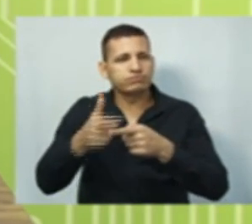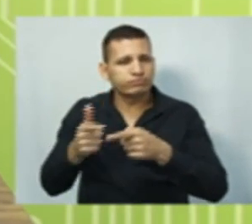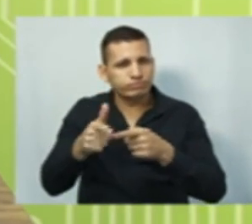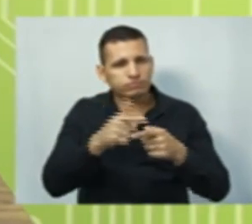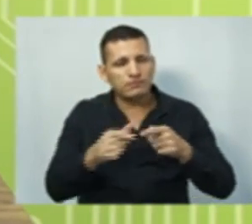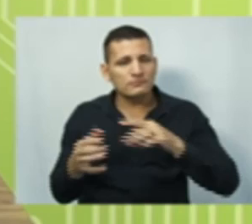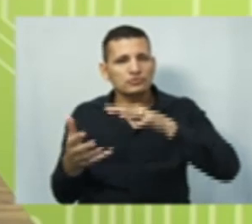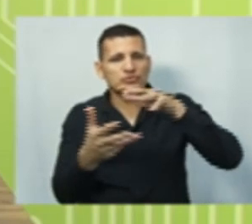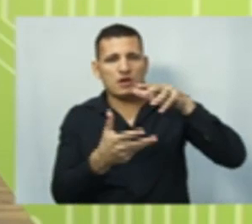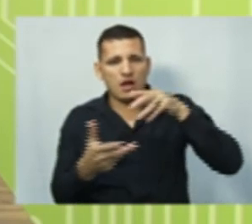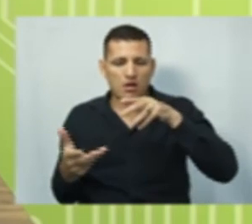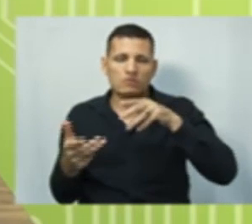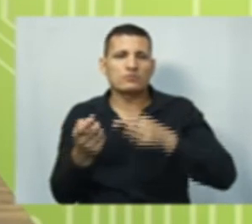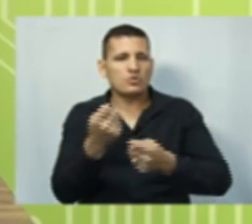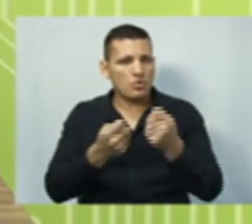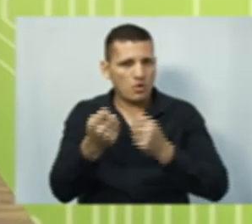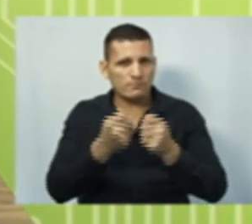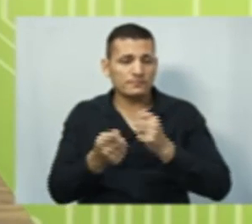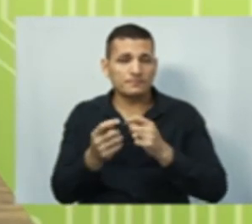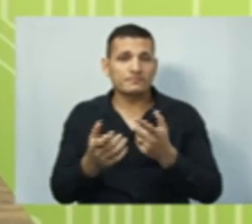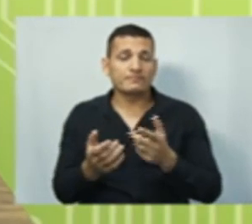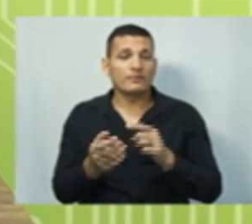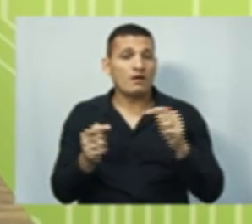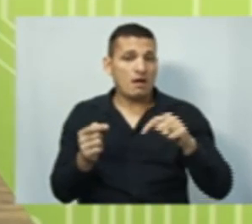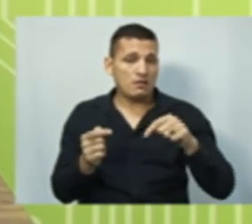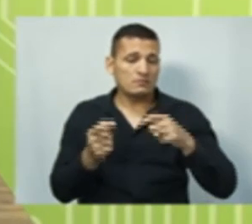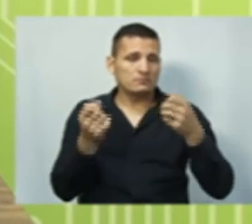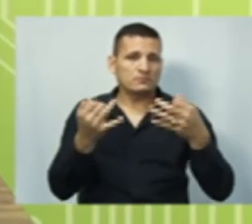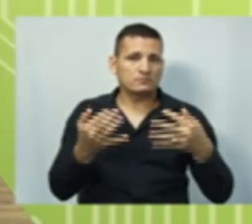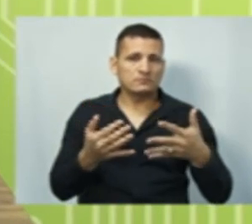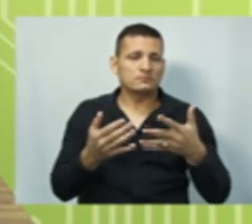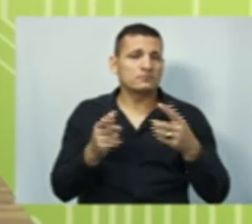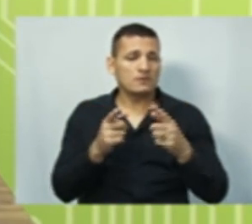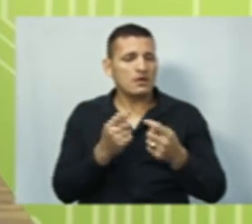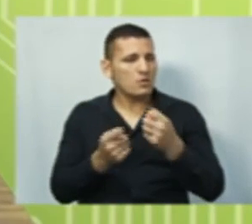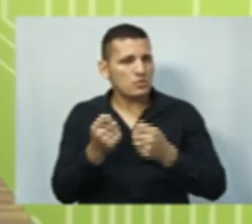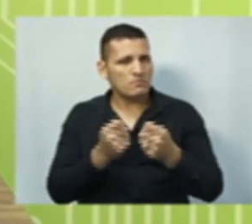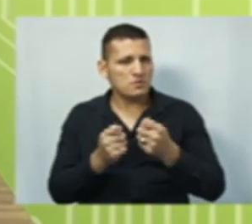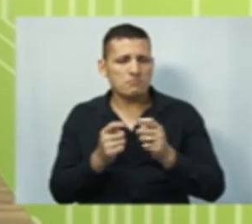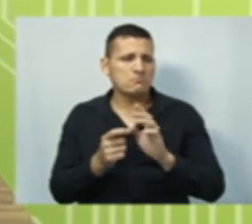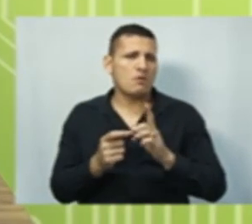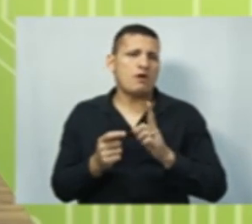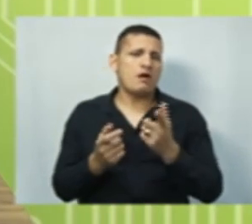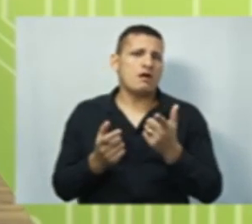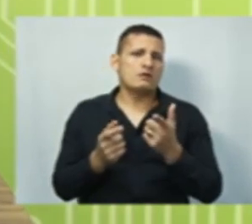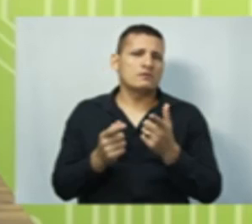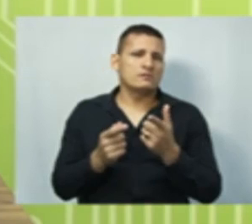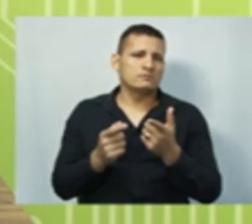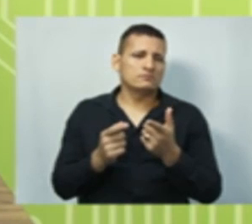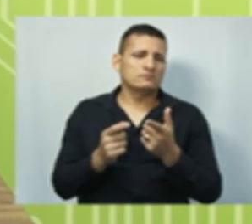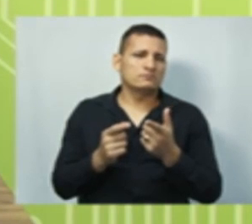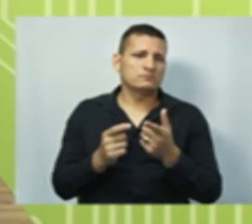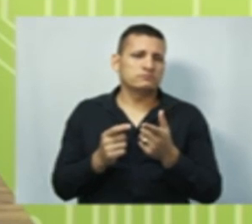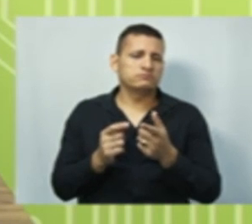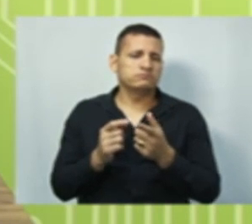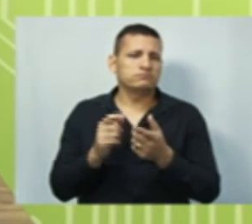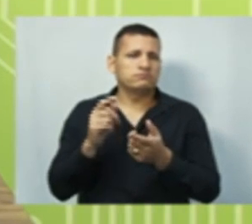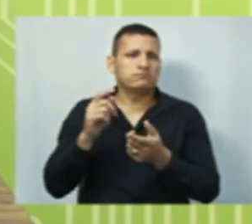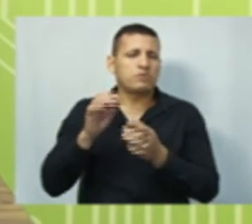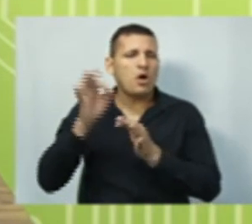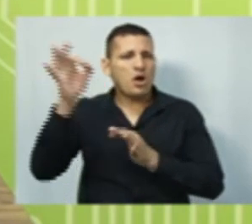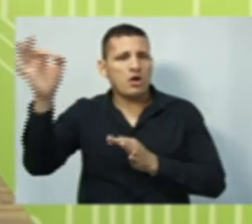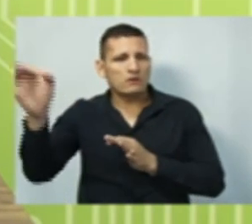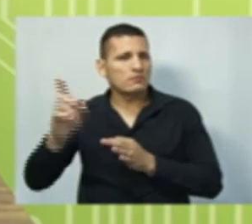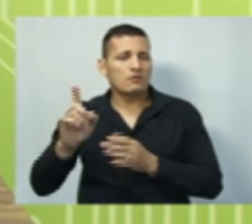aqui para esclarecer para vocês essa ideia de que a economia não é uma coisa distante, não é uma coisa que tem a ver com a realidade das outras pessoas.